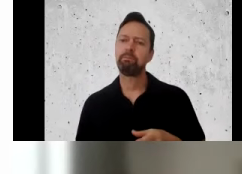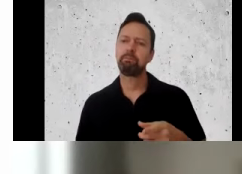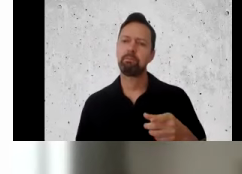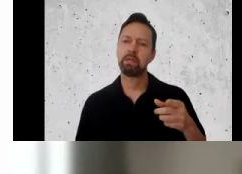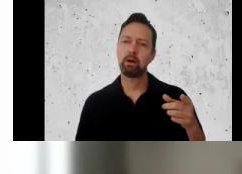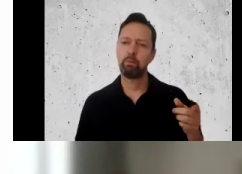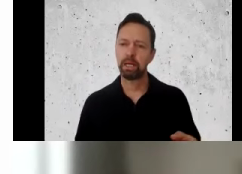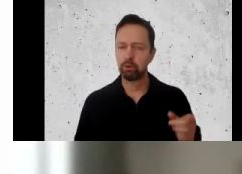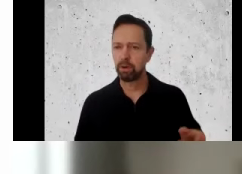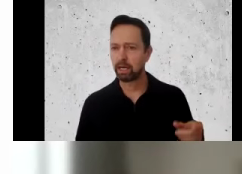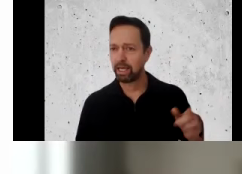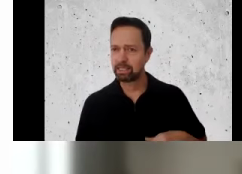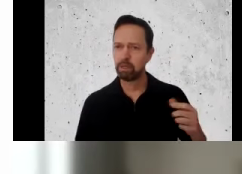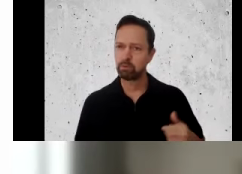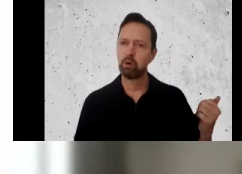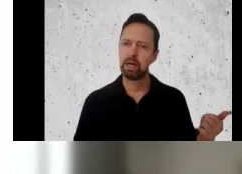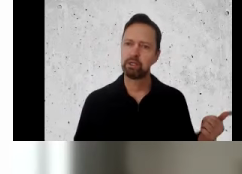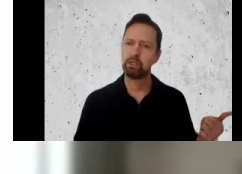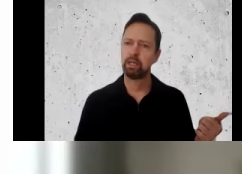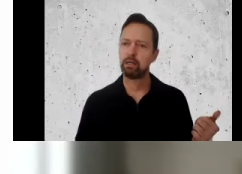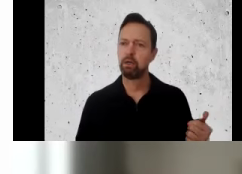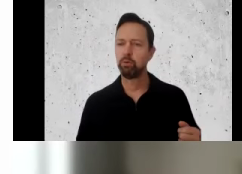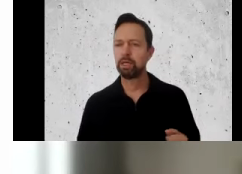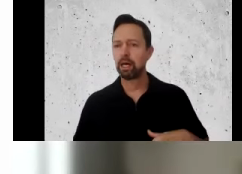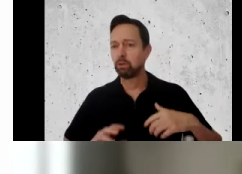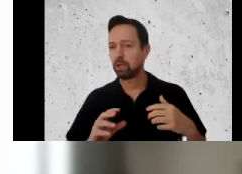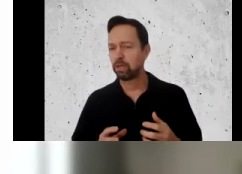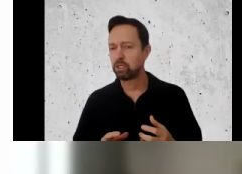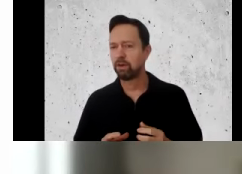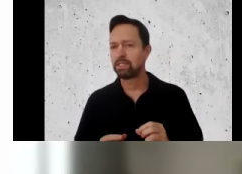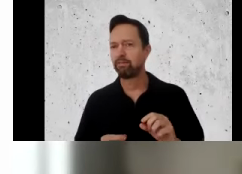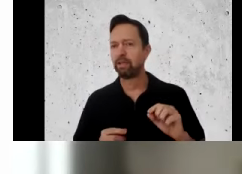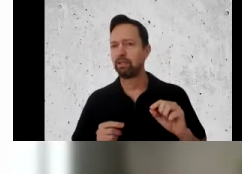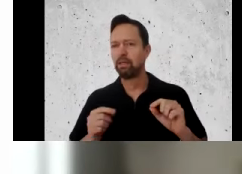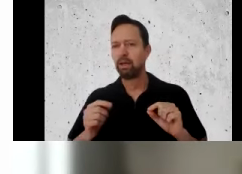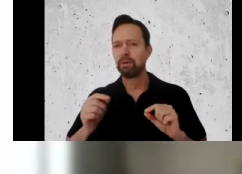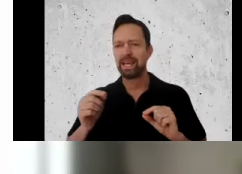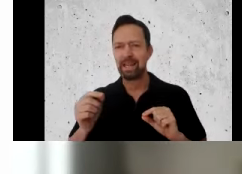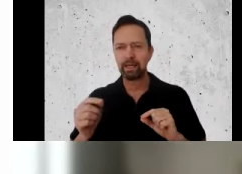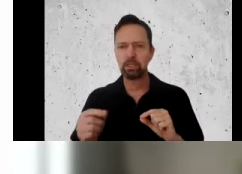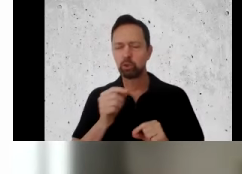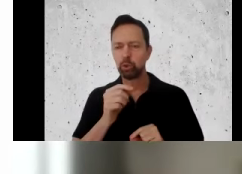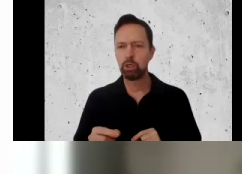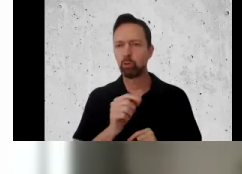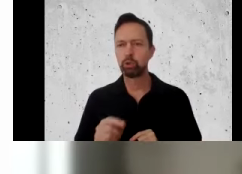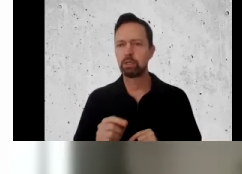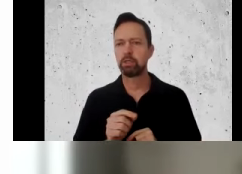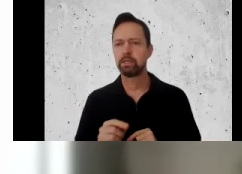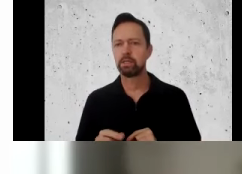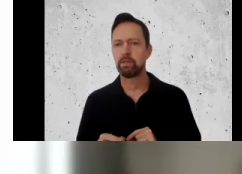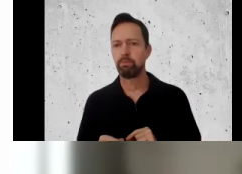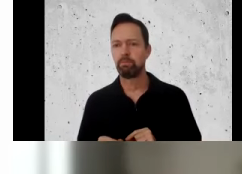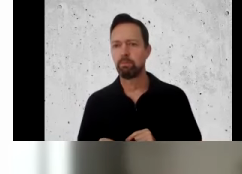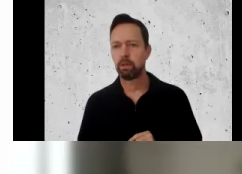poderia tentar comprar esse mesmo tomate no mercado. Talvez tivesse à venda, mas a ideia é que sugerir um custo